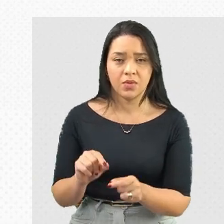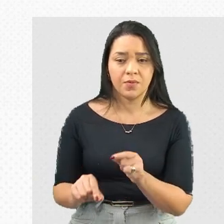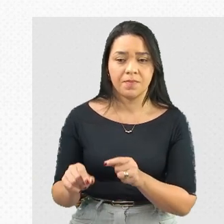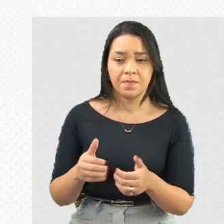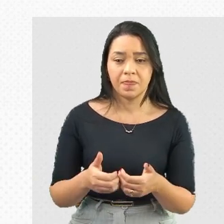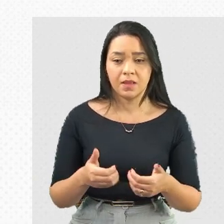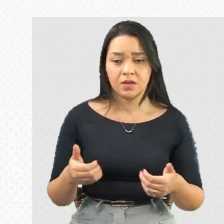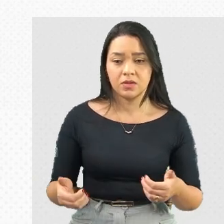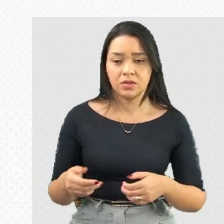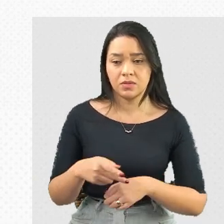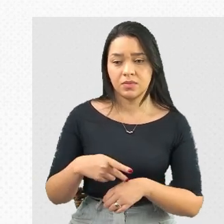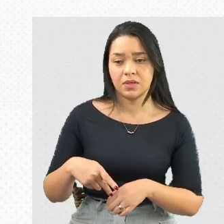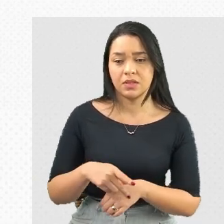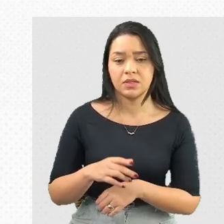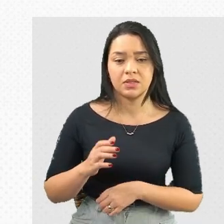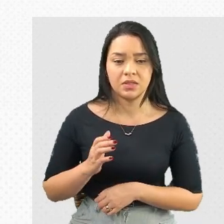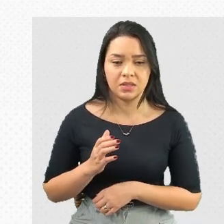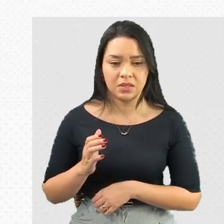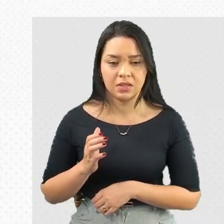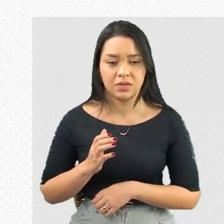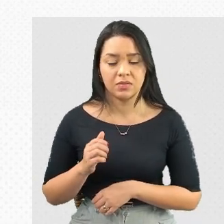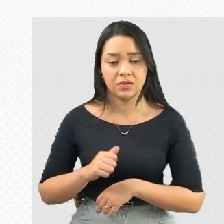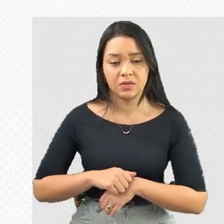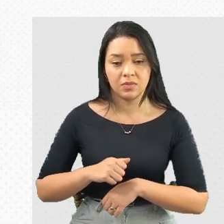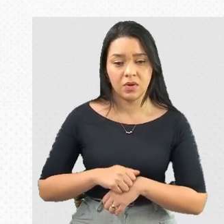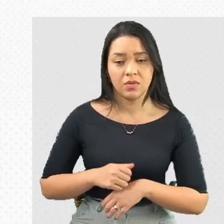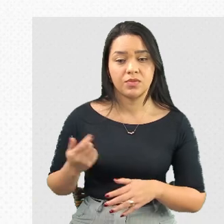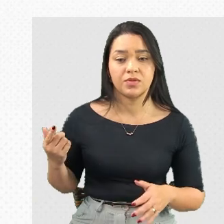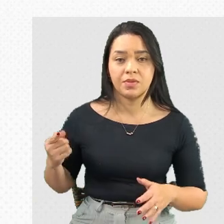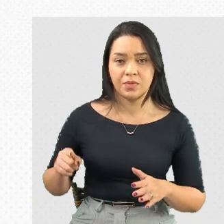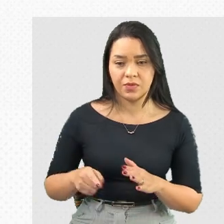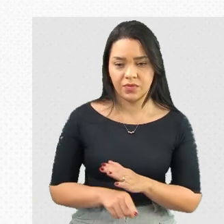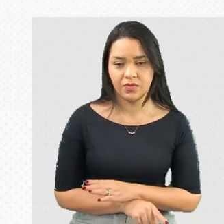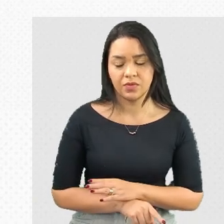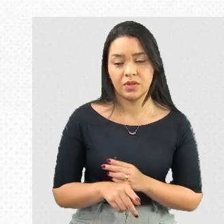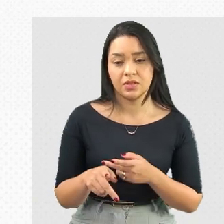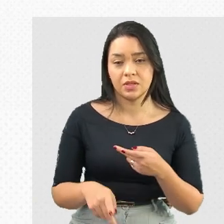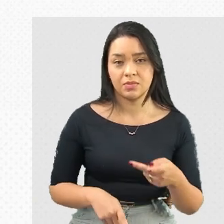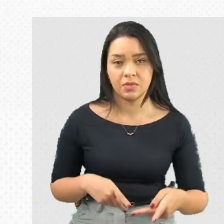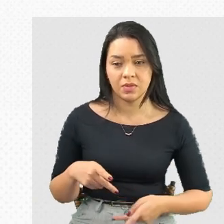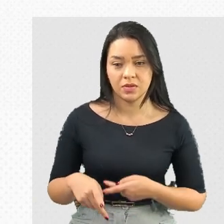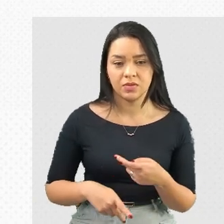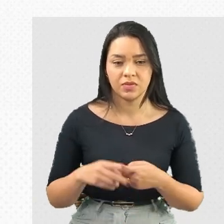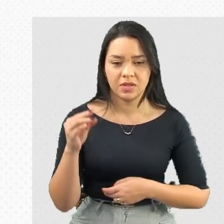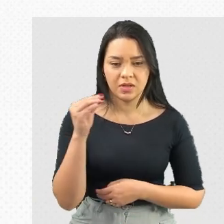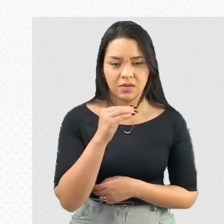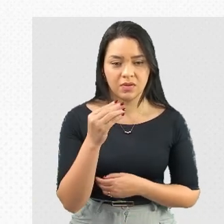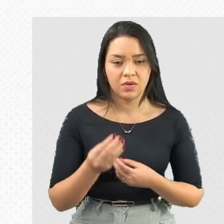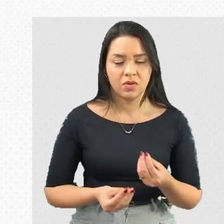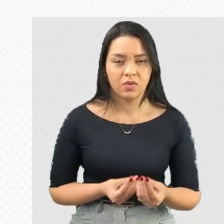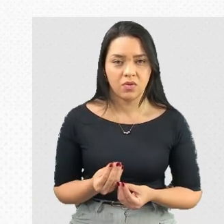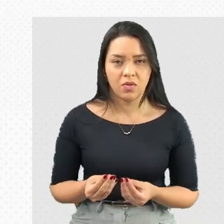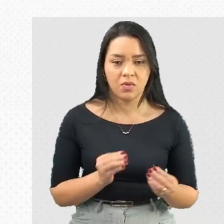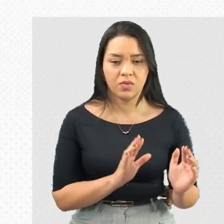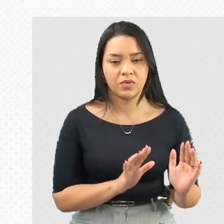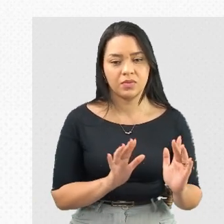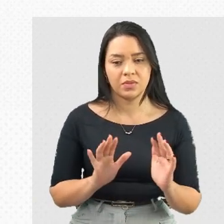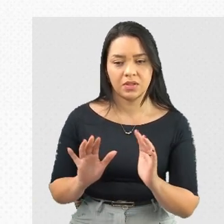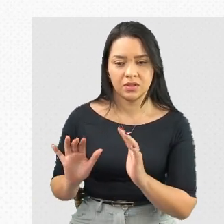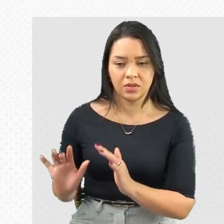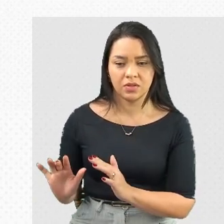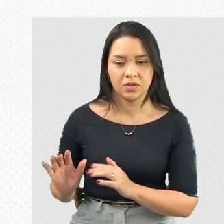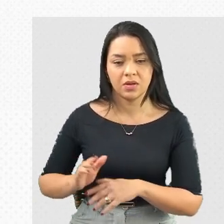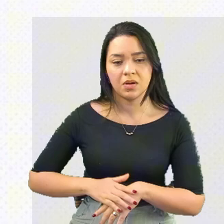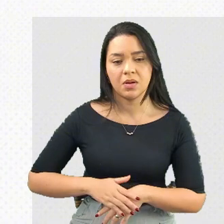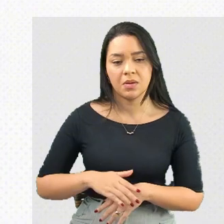as divisões entre países ricos e pobres se aprofundam e as populações vulneráveis, como